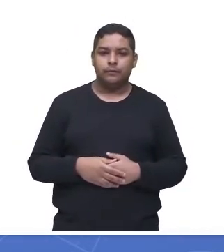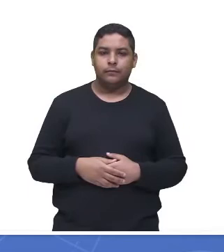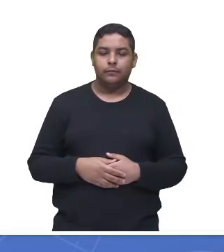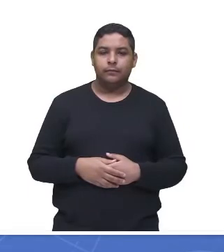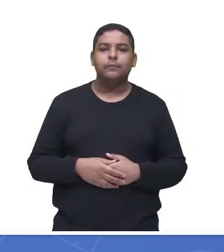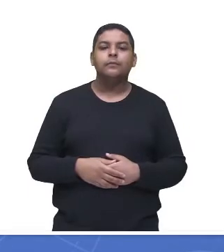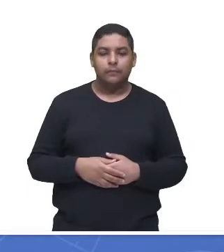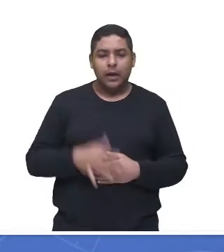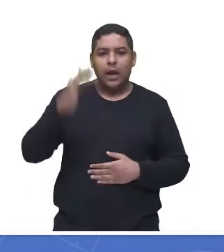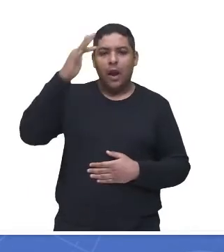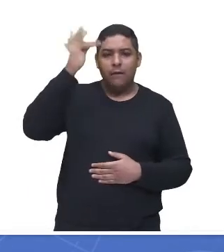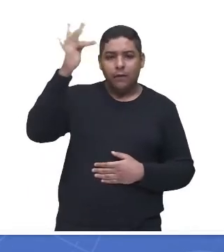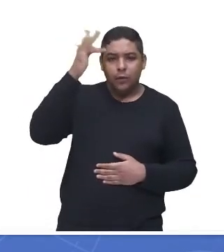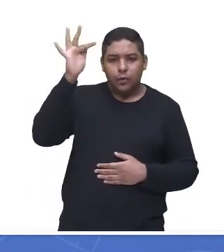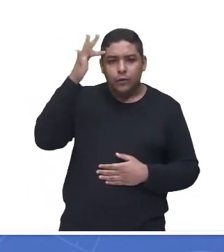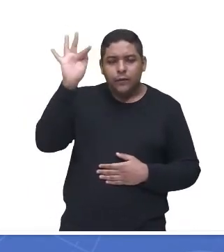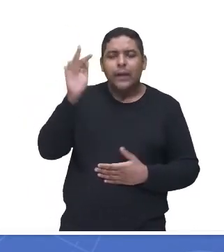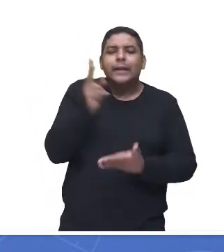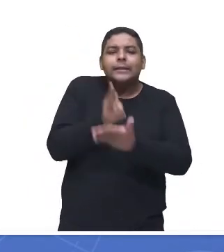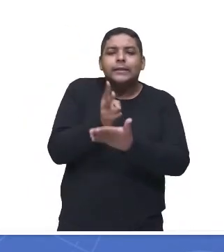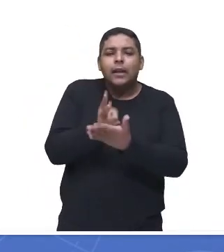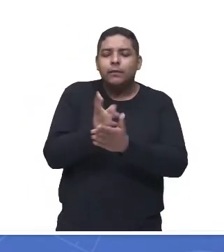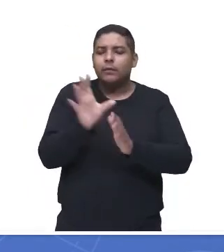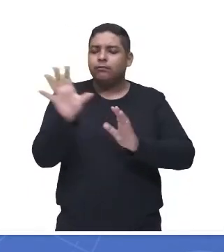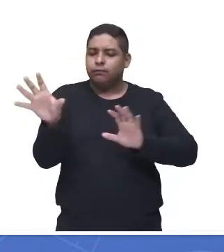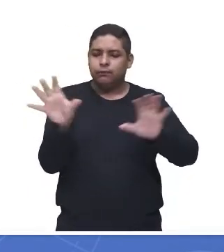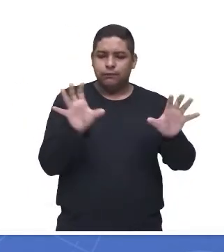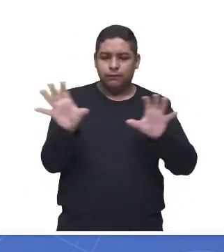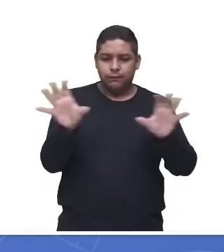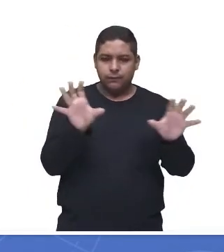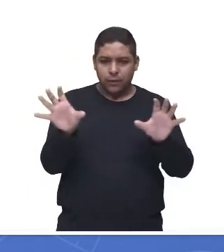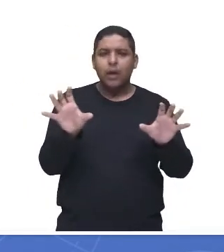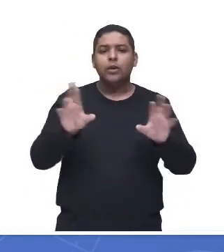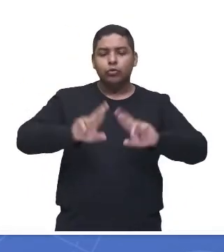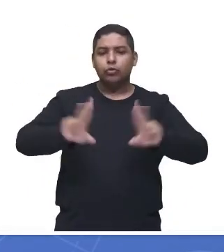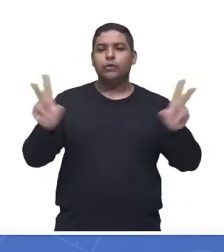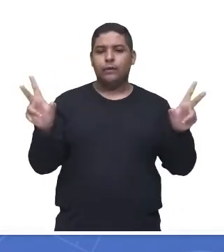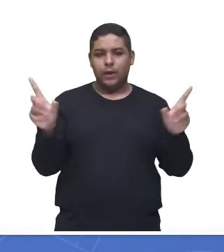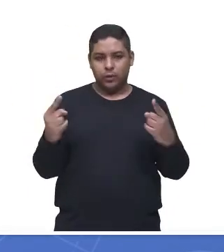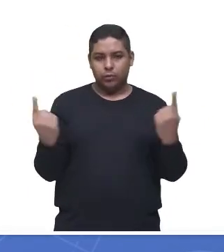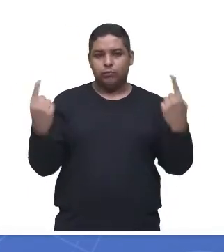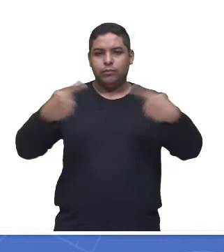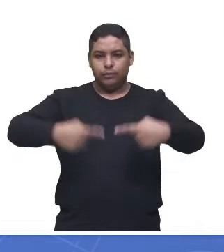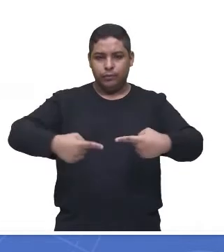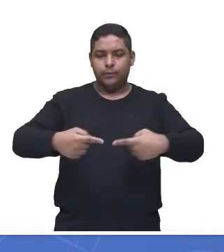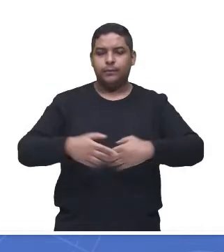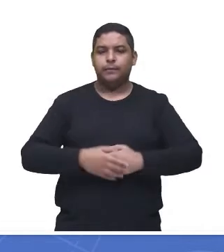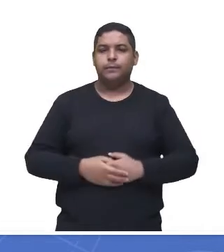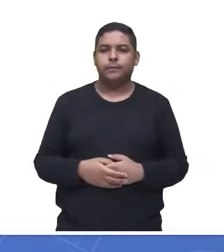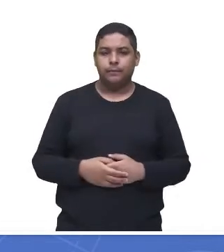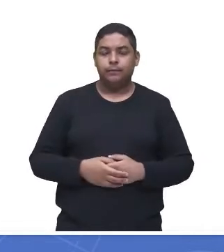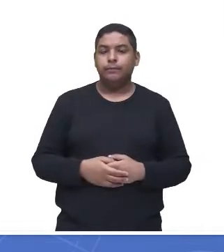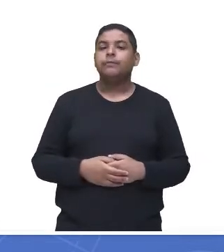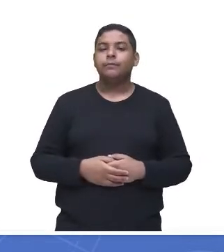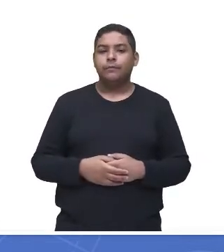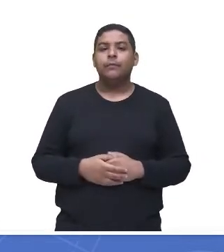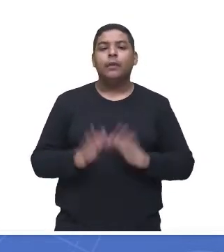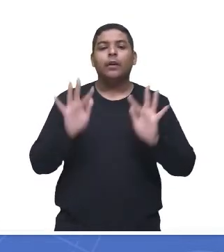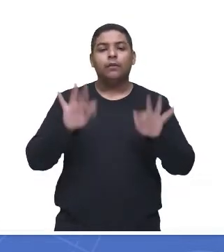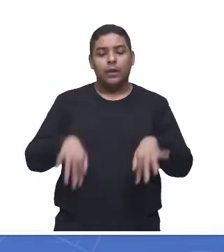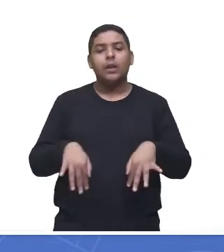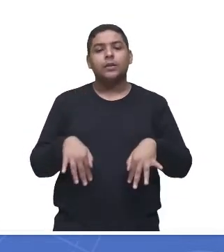ela sempre vai trabalhar nesses dois polos, né? Que se contrapõem. E para a gente finalizando aqui esse